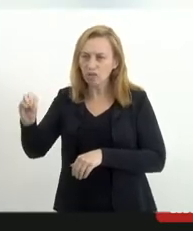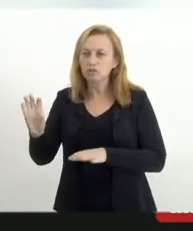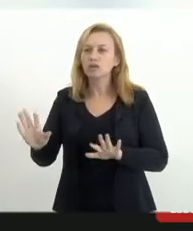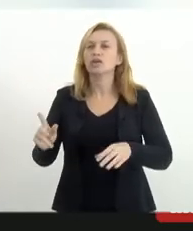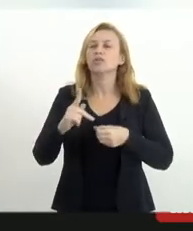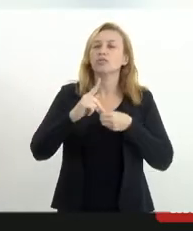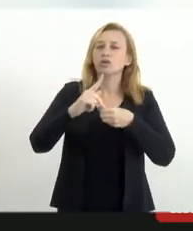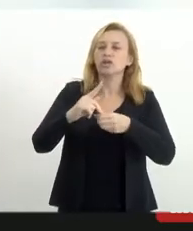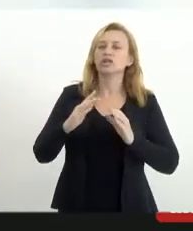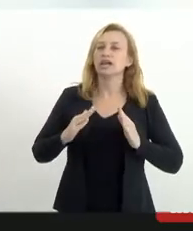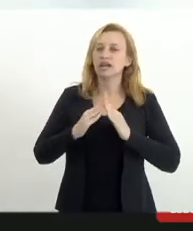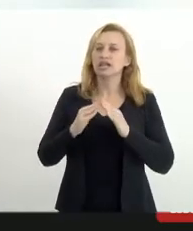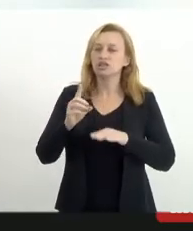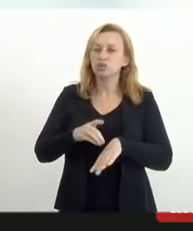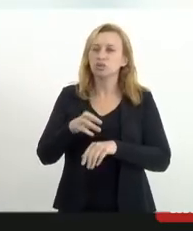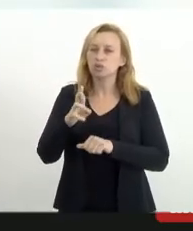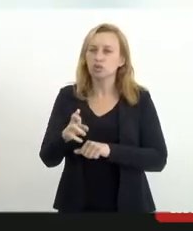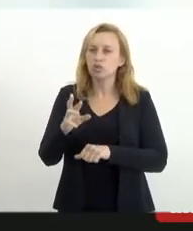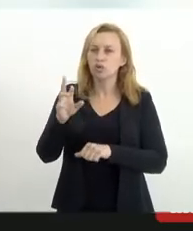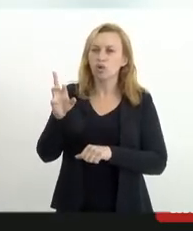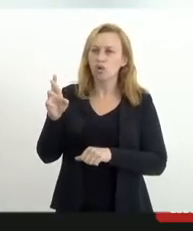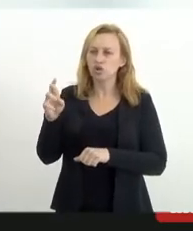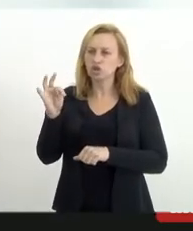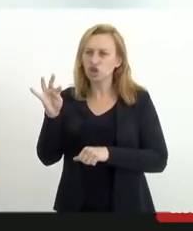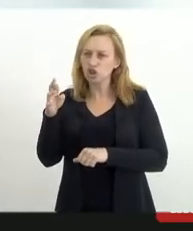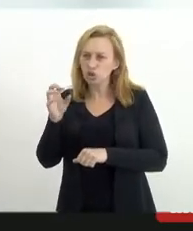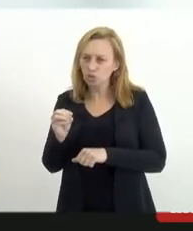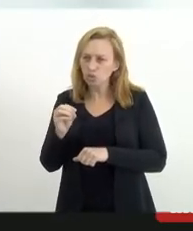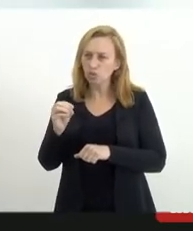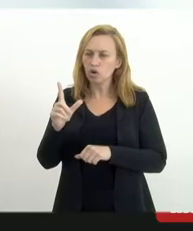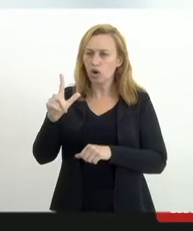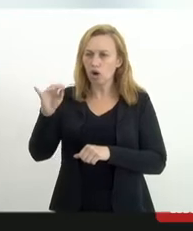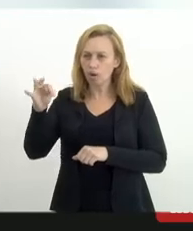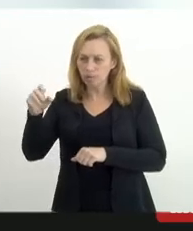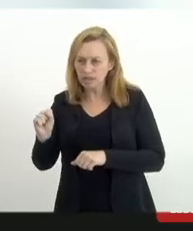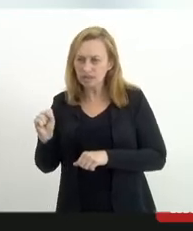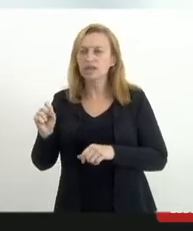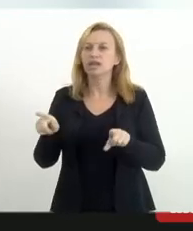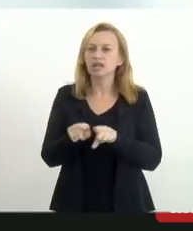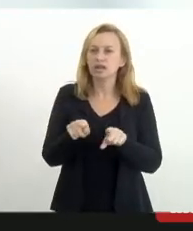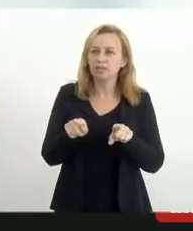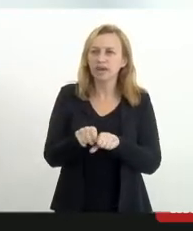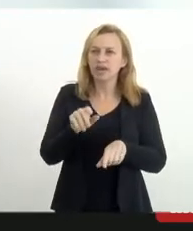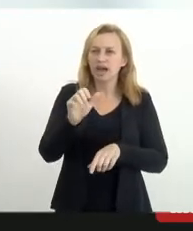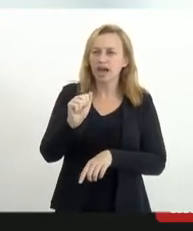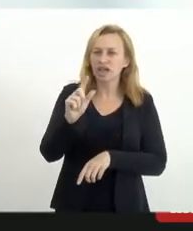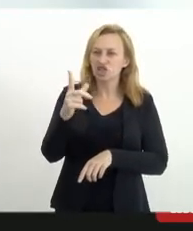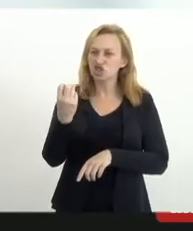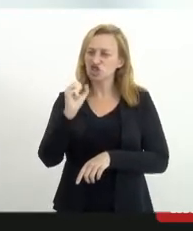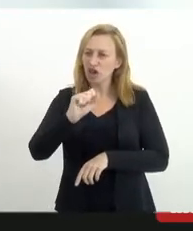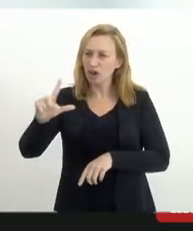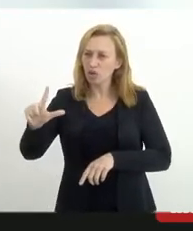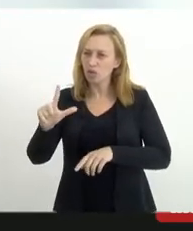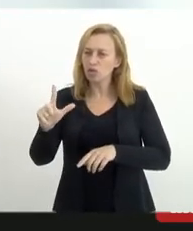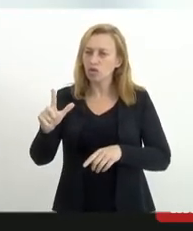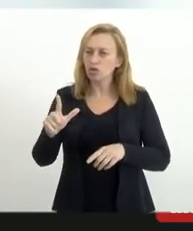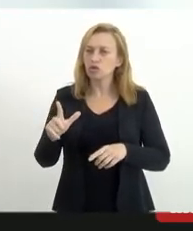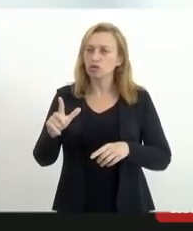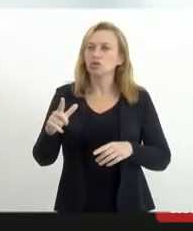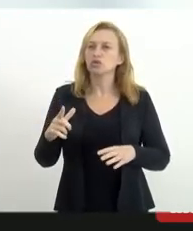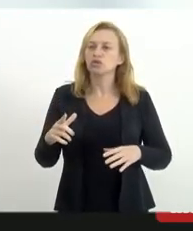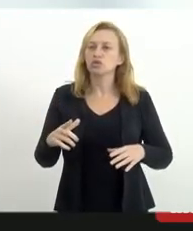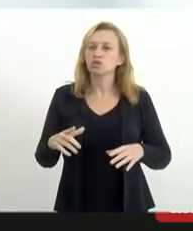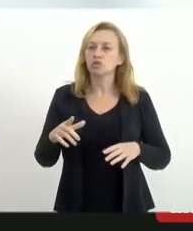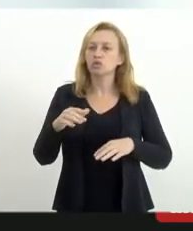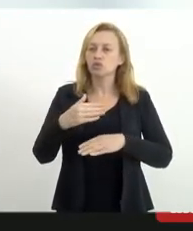doutor Rodrigo Lopes. A Shell presente aqui, com um fundo maravilhoso, é o doutor Felipe